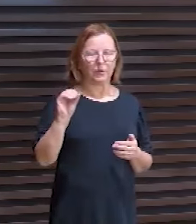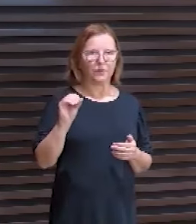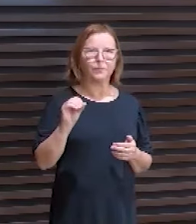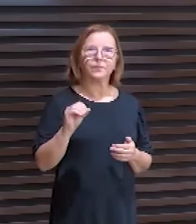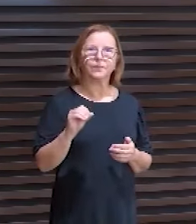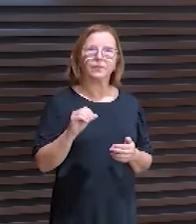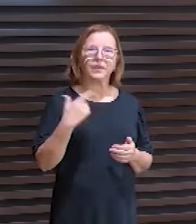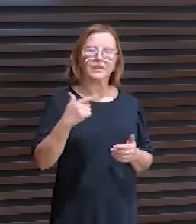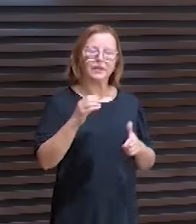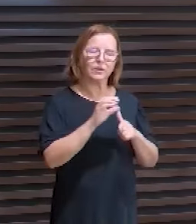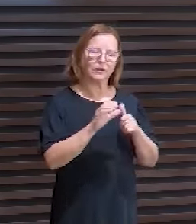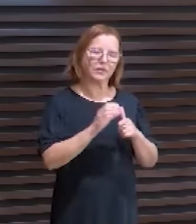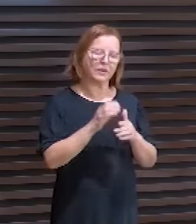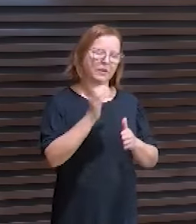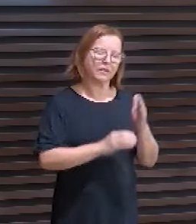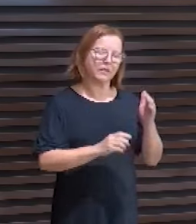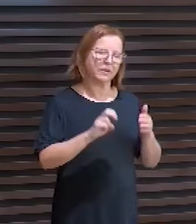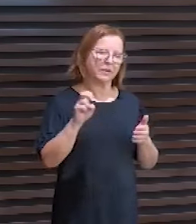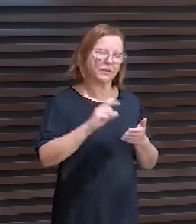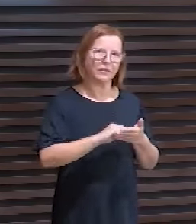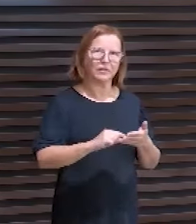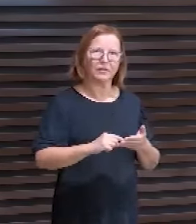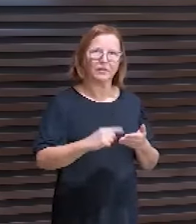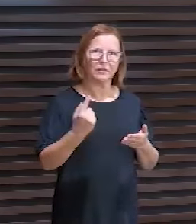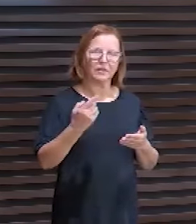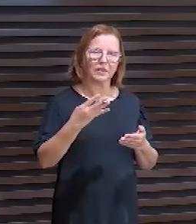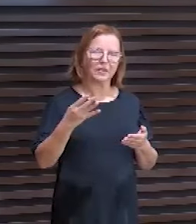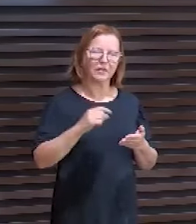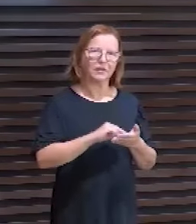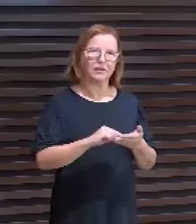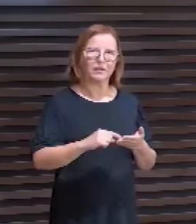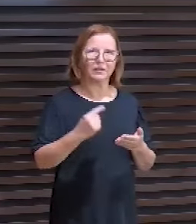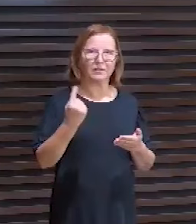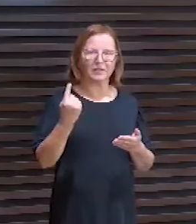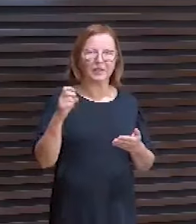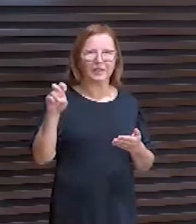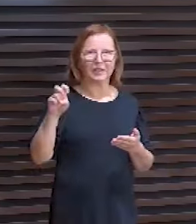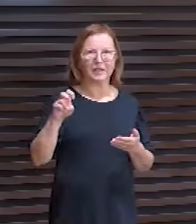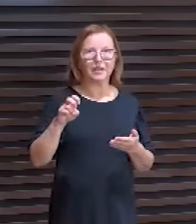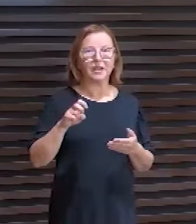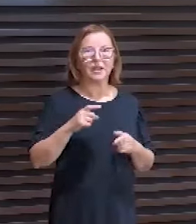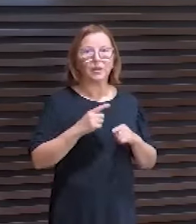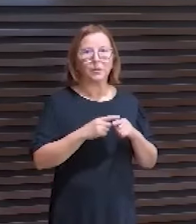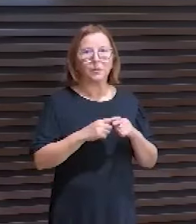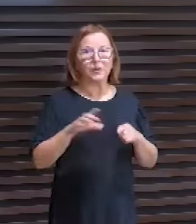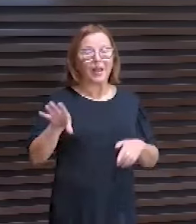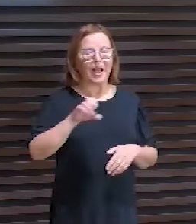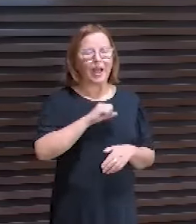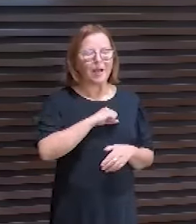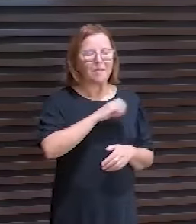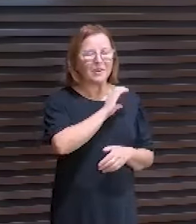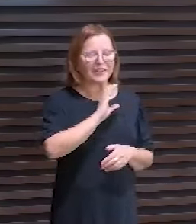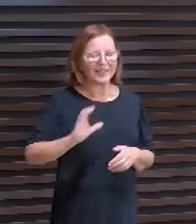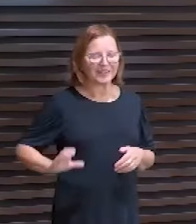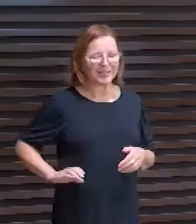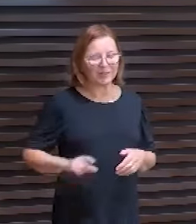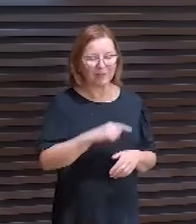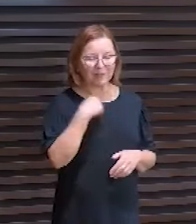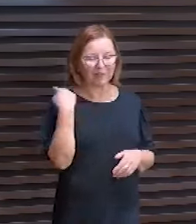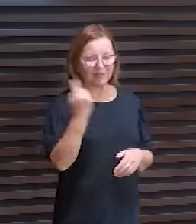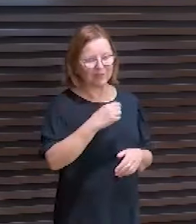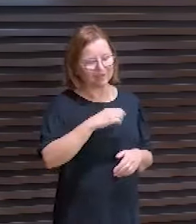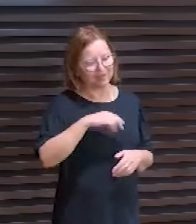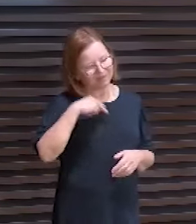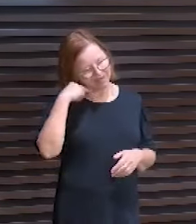aos Coríntios 51 e 15 Vamos ler junto pois o amor de Cristo nos constrange julgando nós